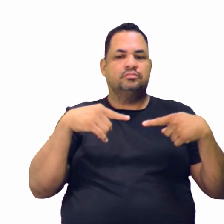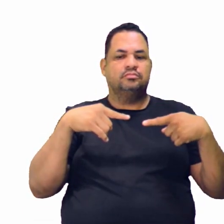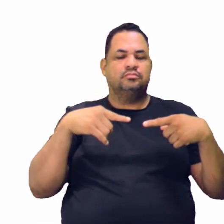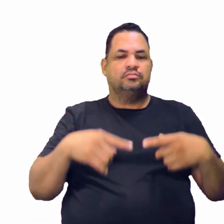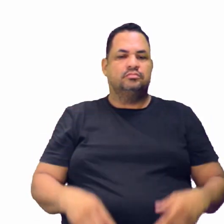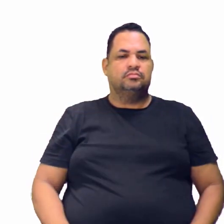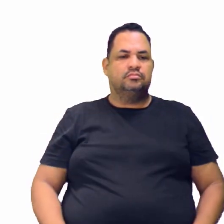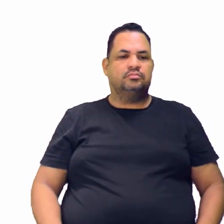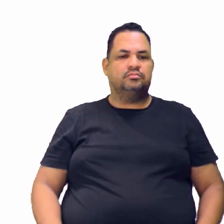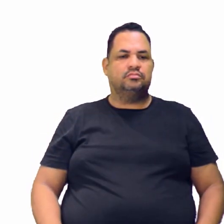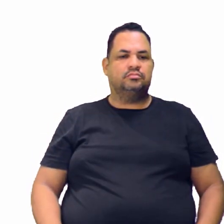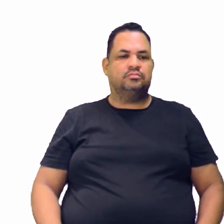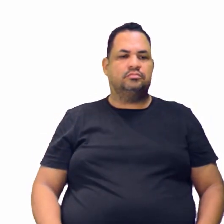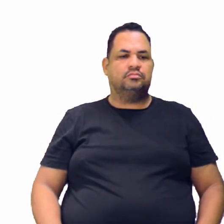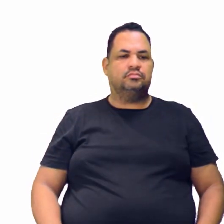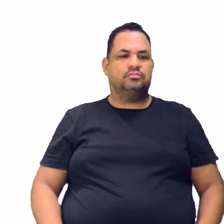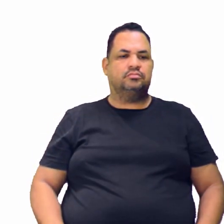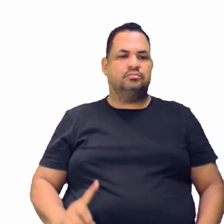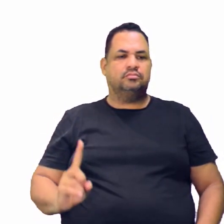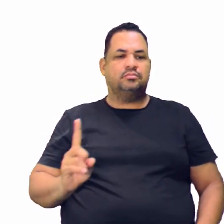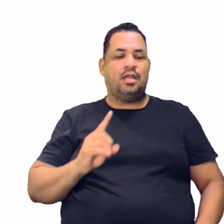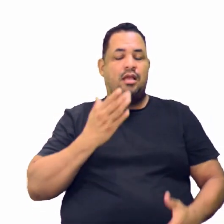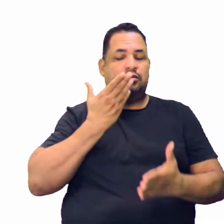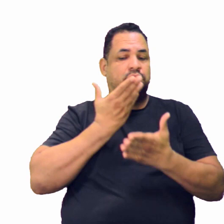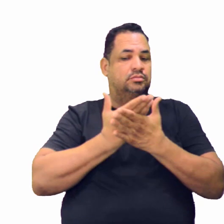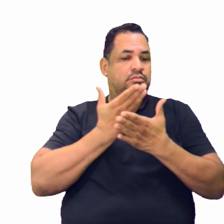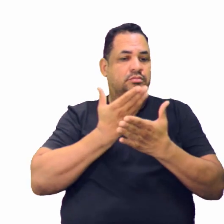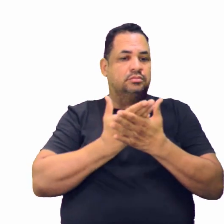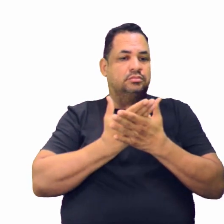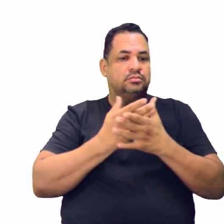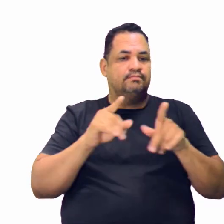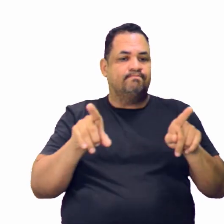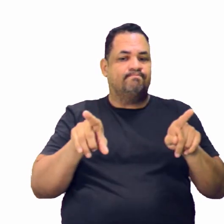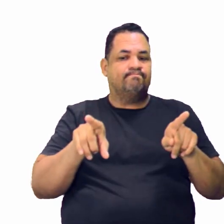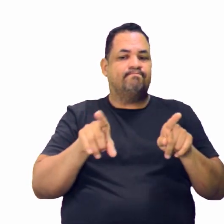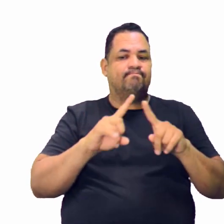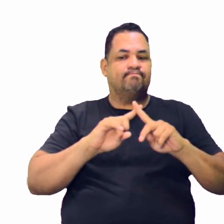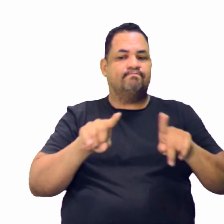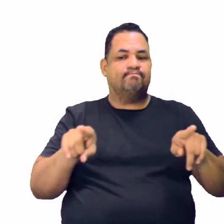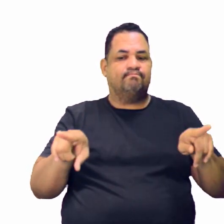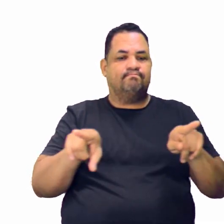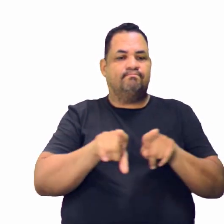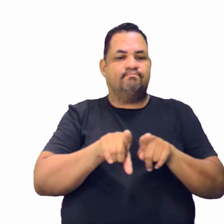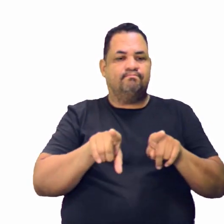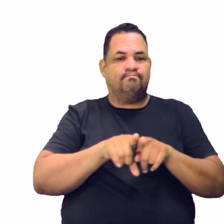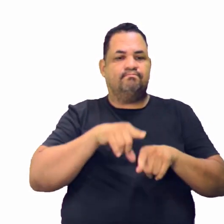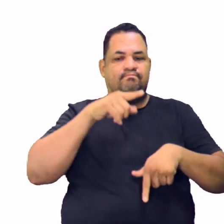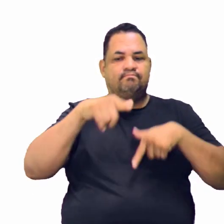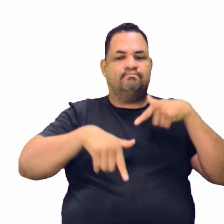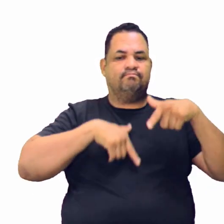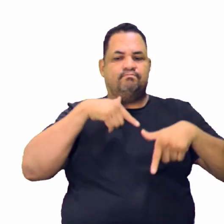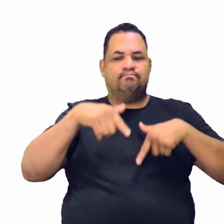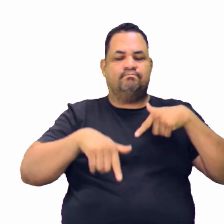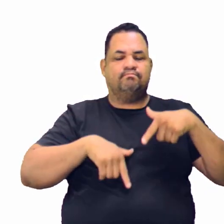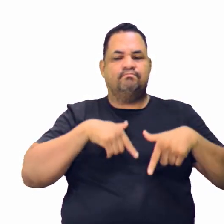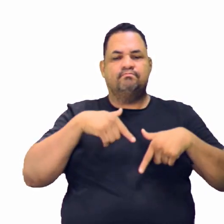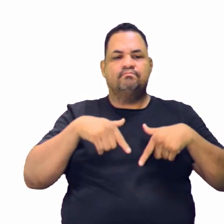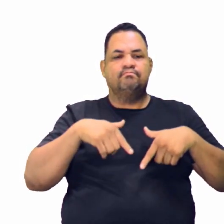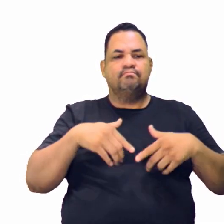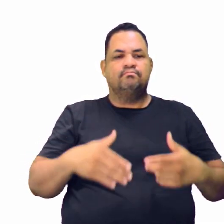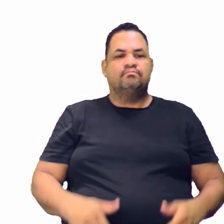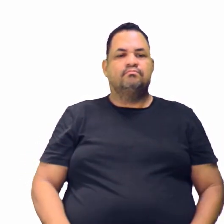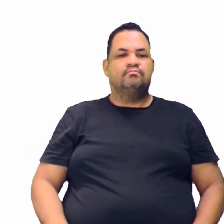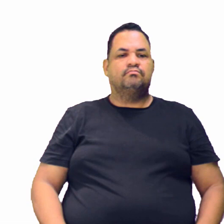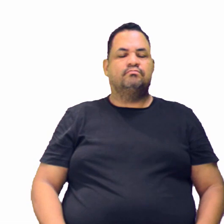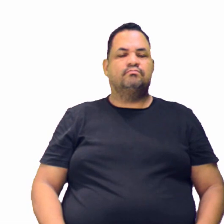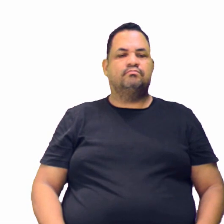adversativa. Ó, não só estuda, mas também trabalha. Não só estuda,